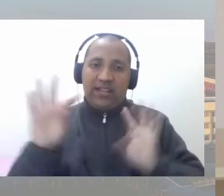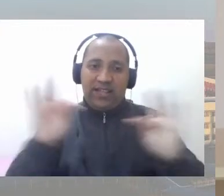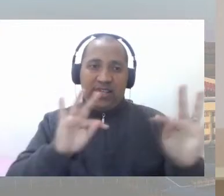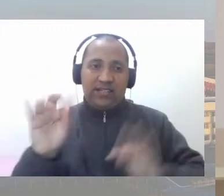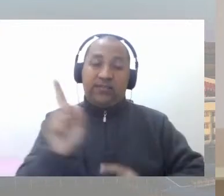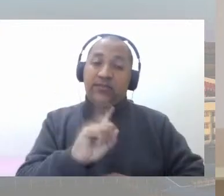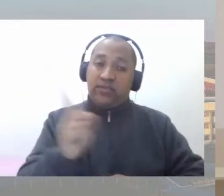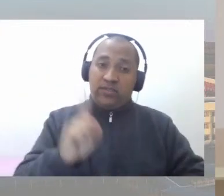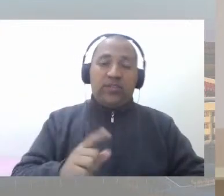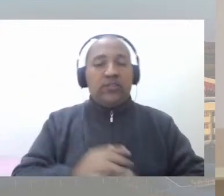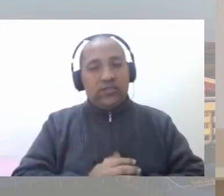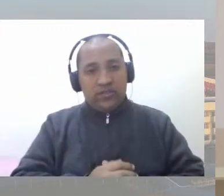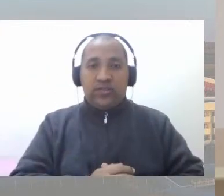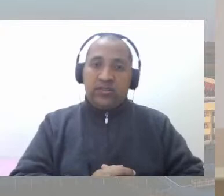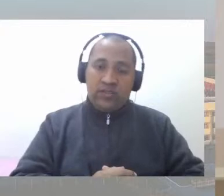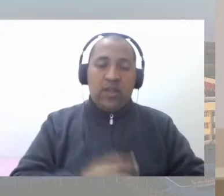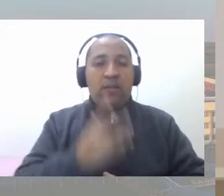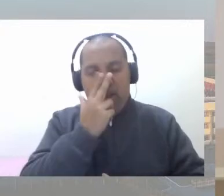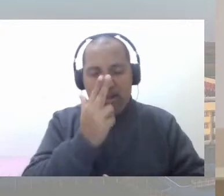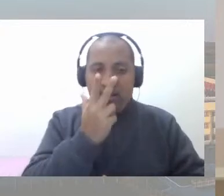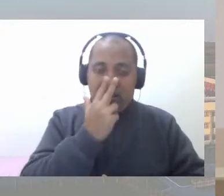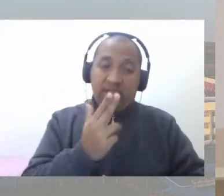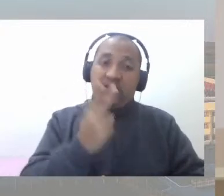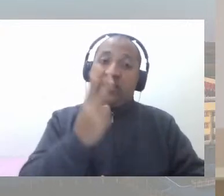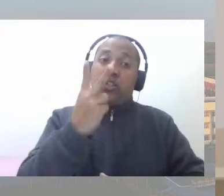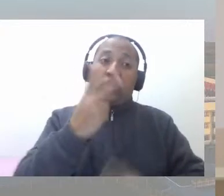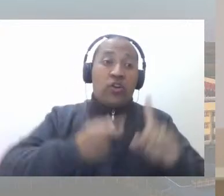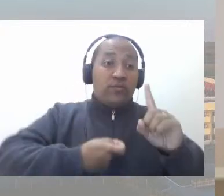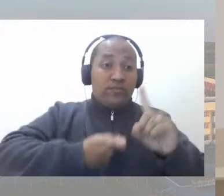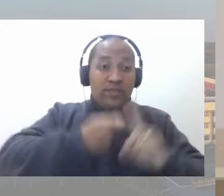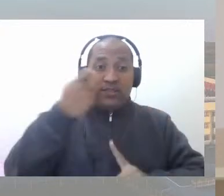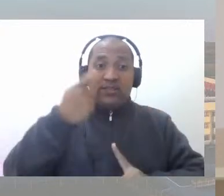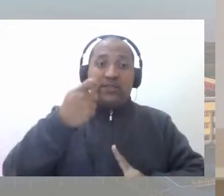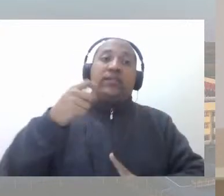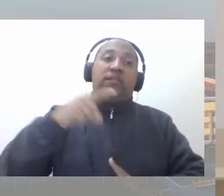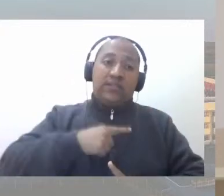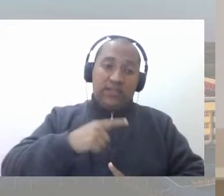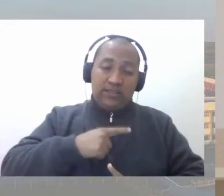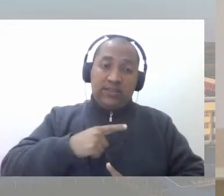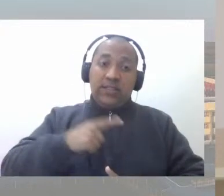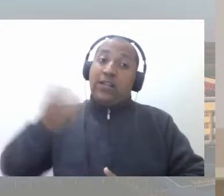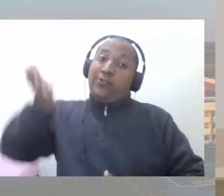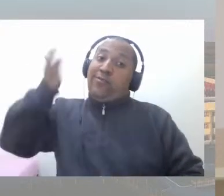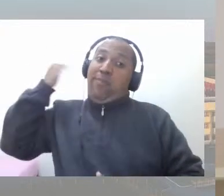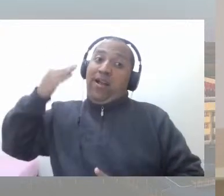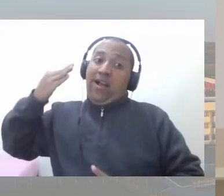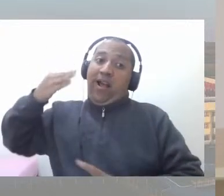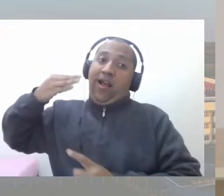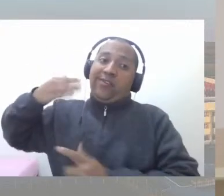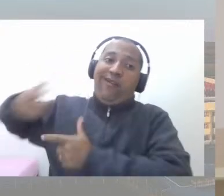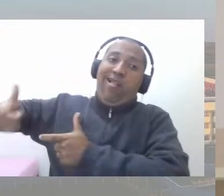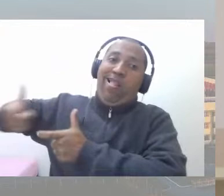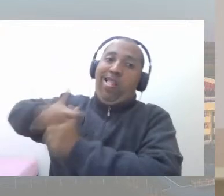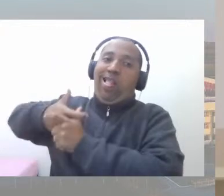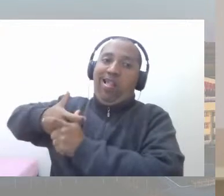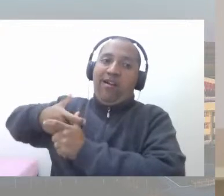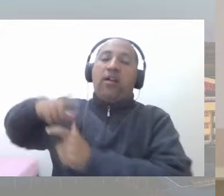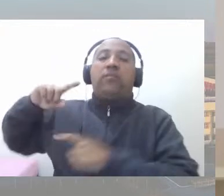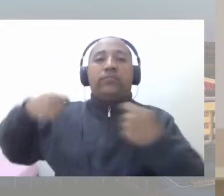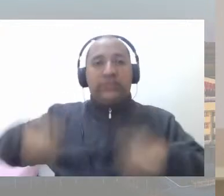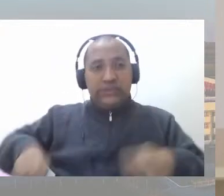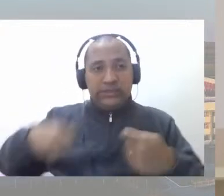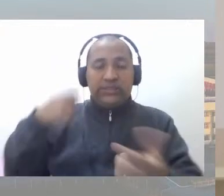é mais ou menos quase 2 meses a mais que a gente tem que cobrir em relação ao passivo que